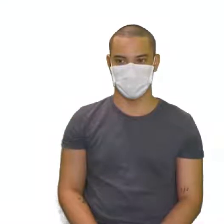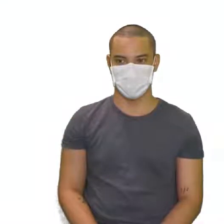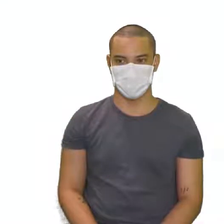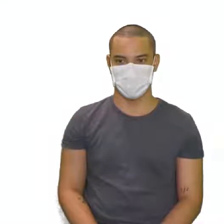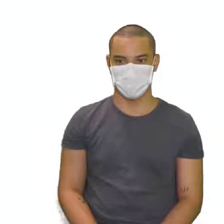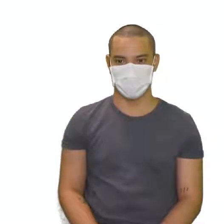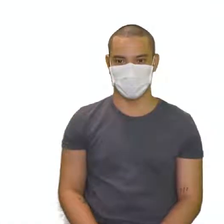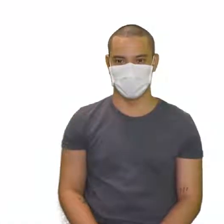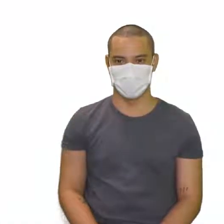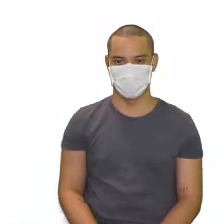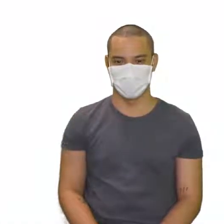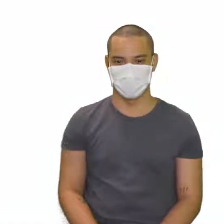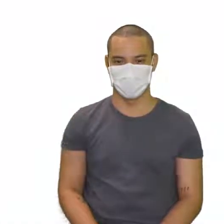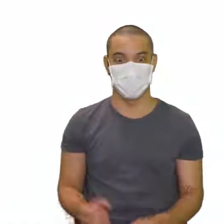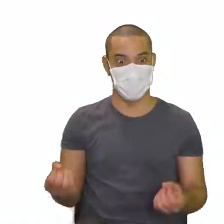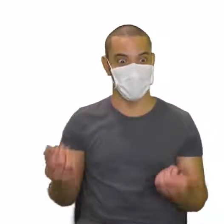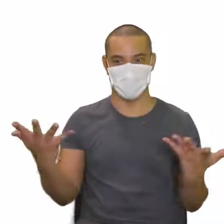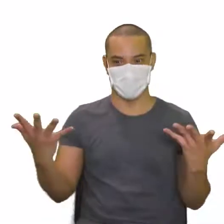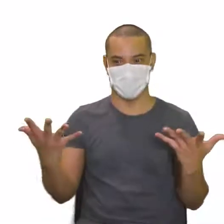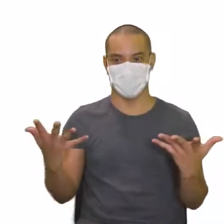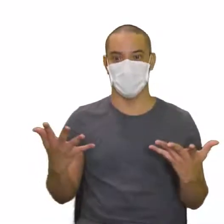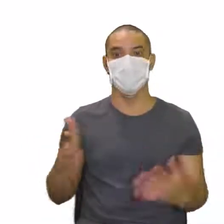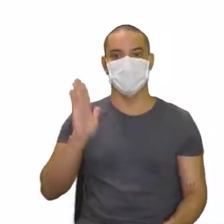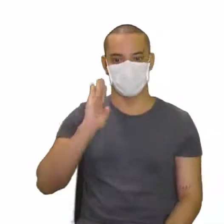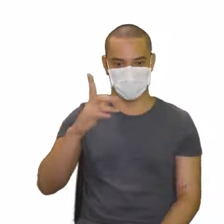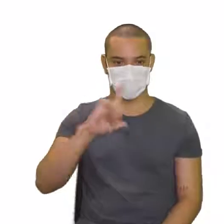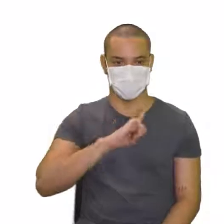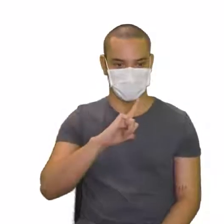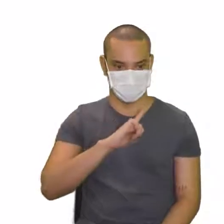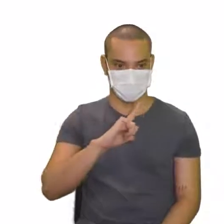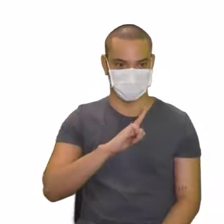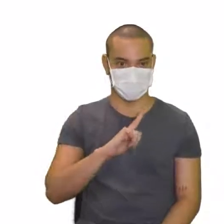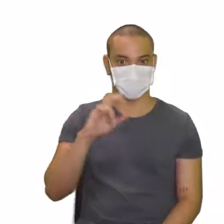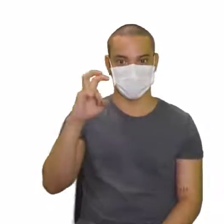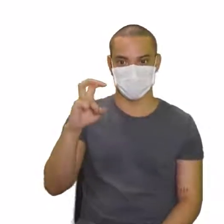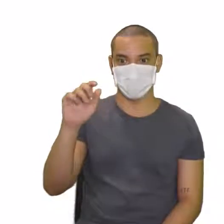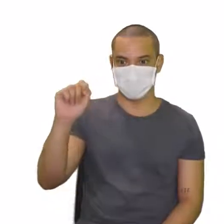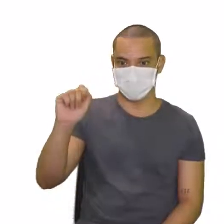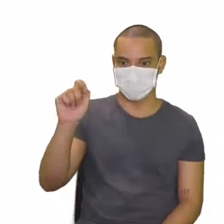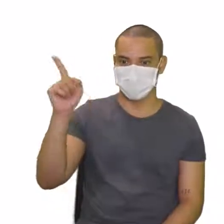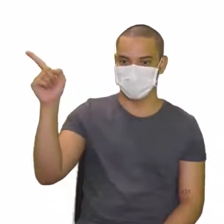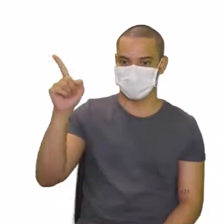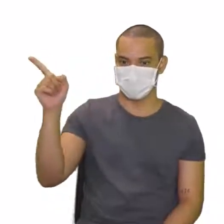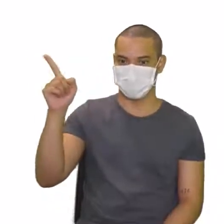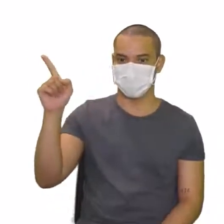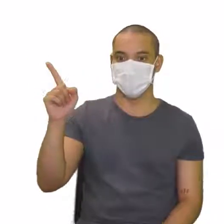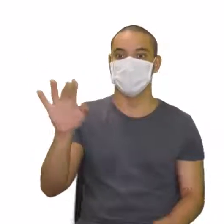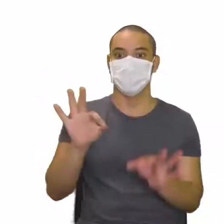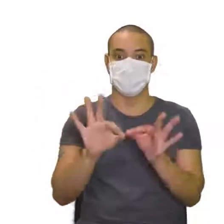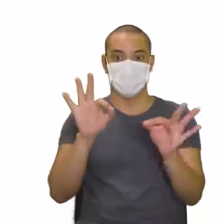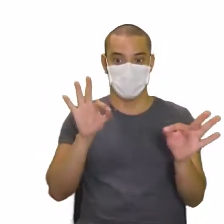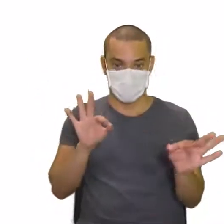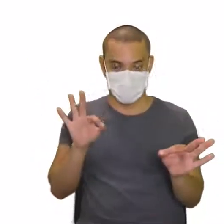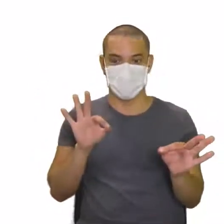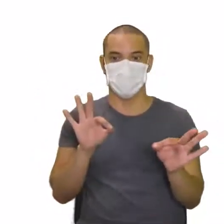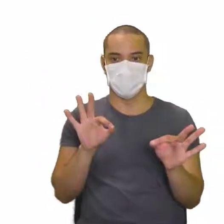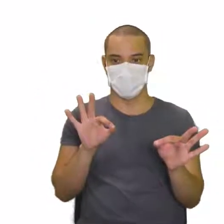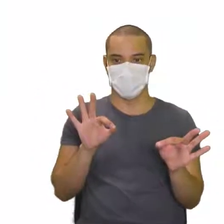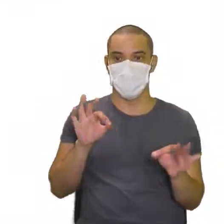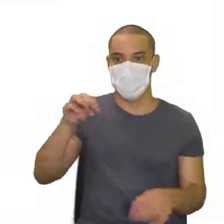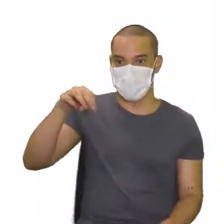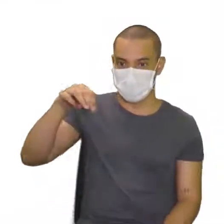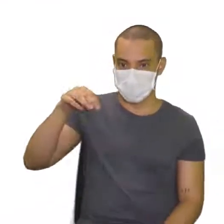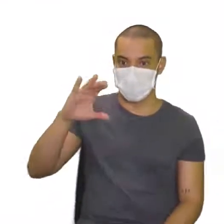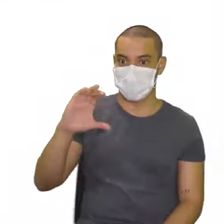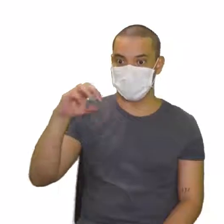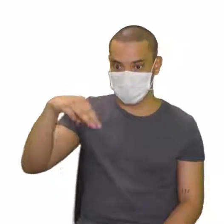lá, olha só. Tá aqui, corrente, 5 amperes, distância em metros, certo? Então tá aqui a